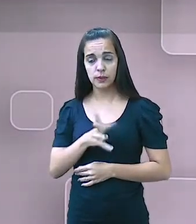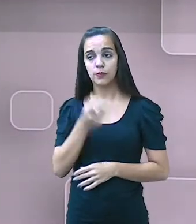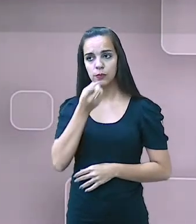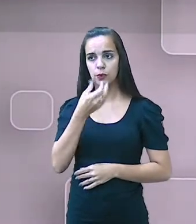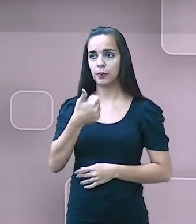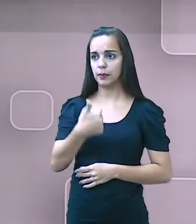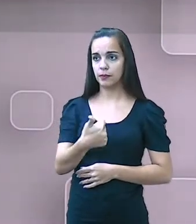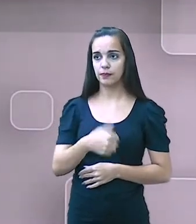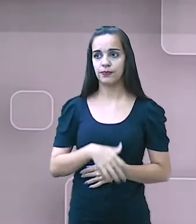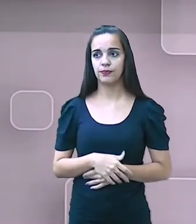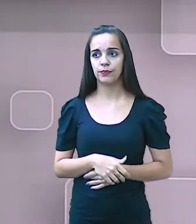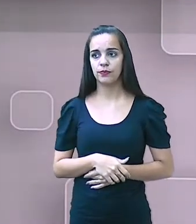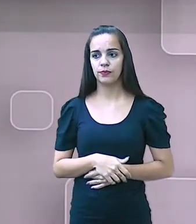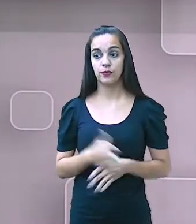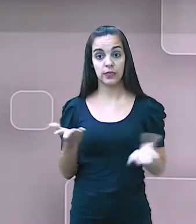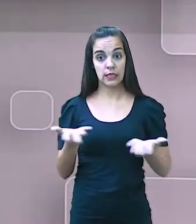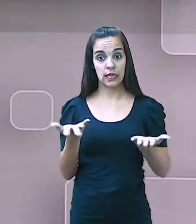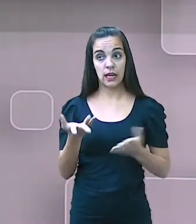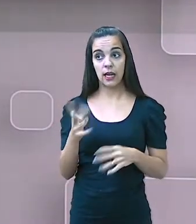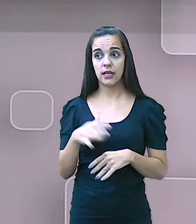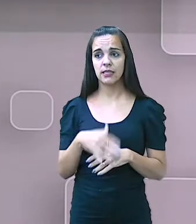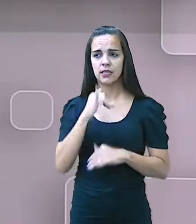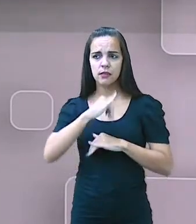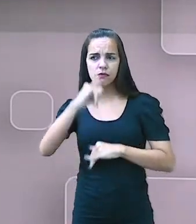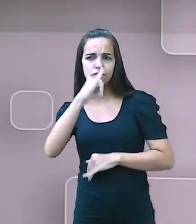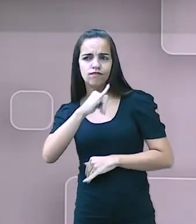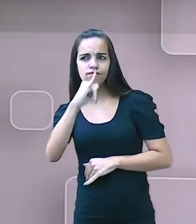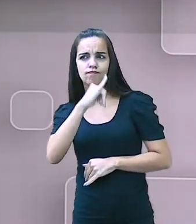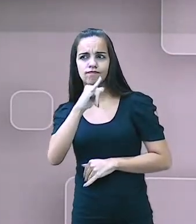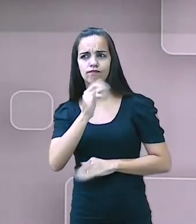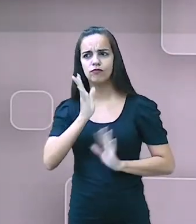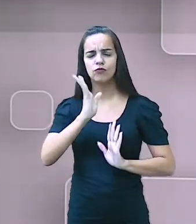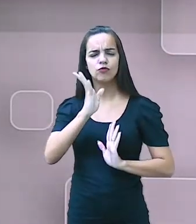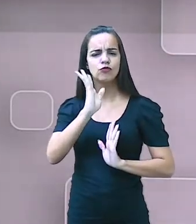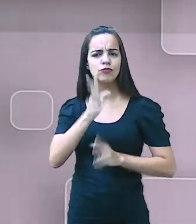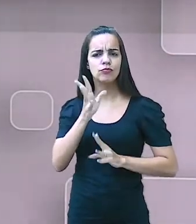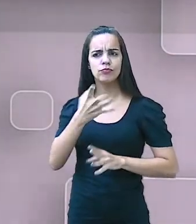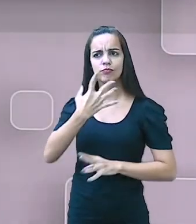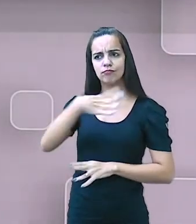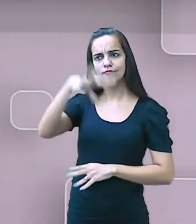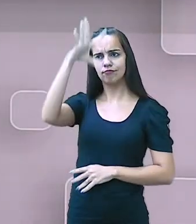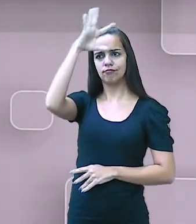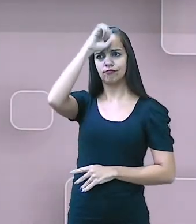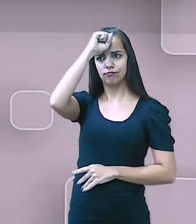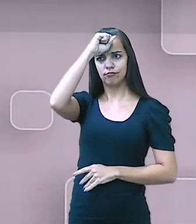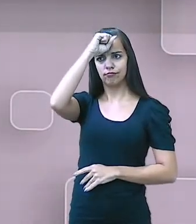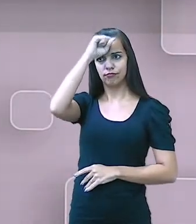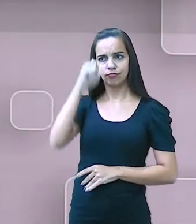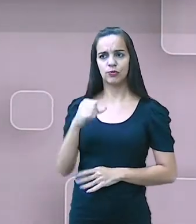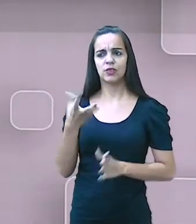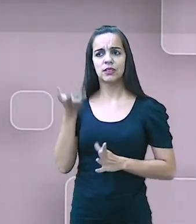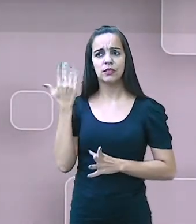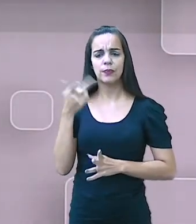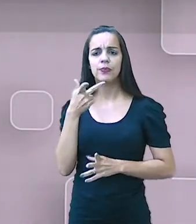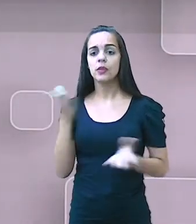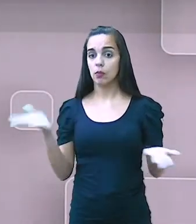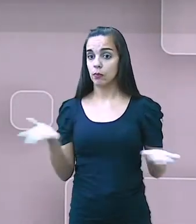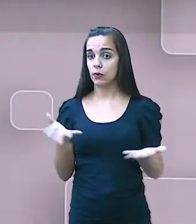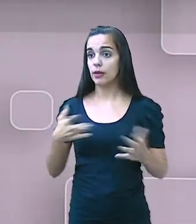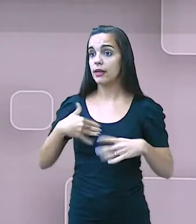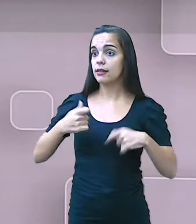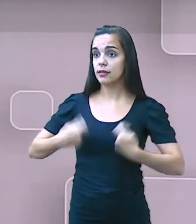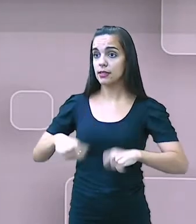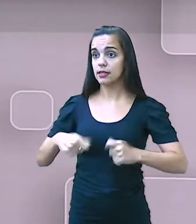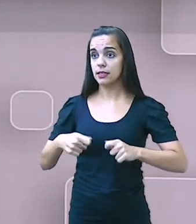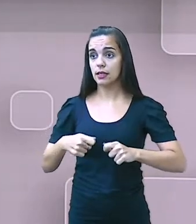bem. Estas informações que você já aprendeu, elas serão necessárias, úteis